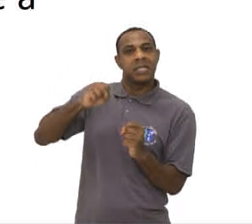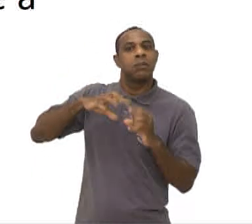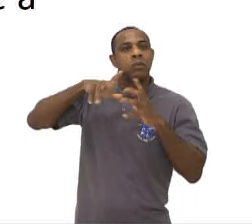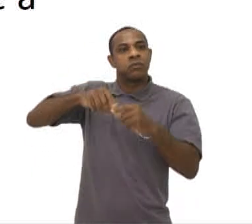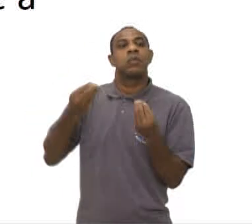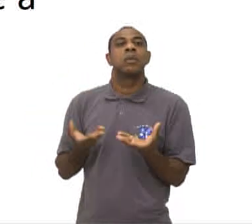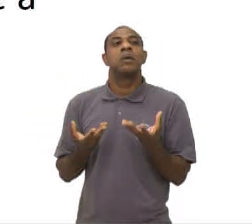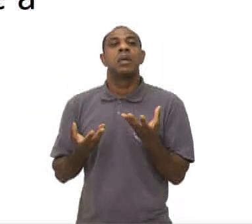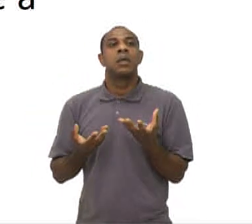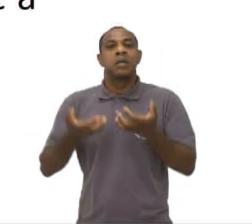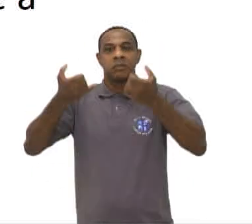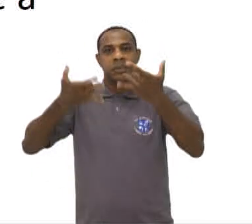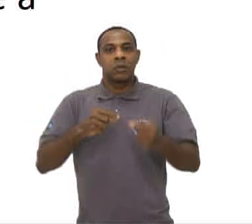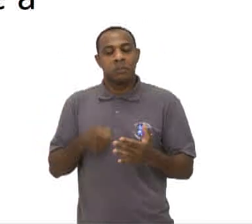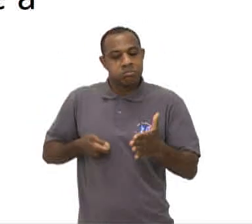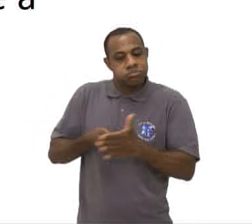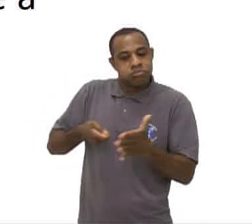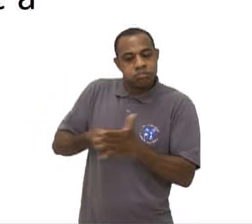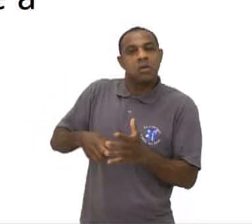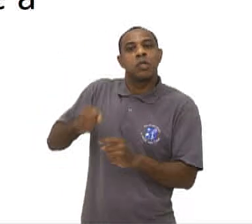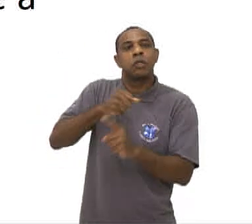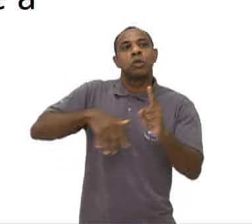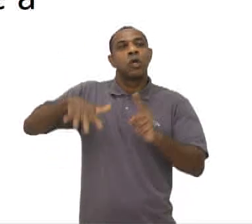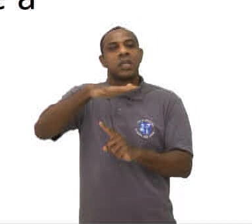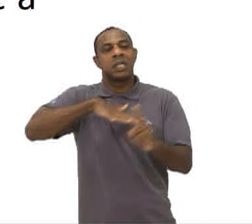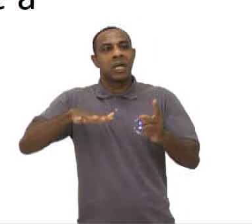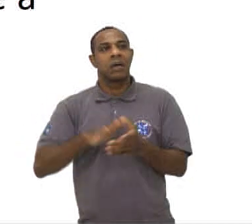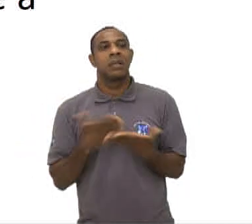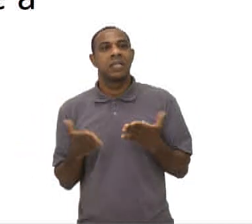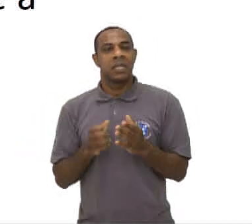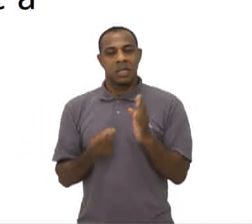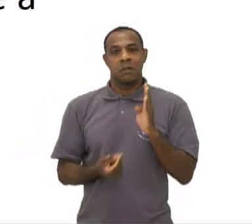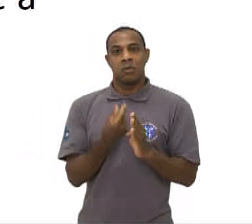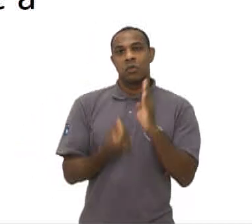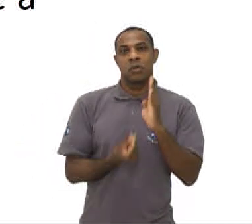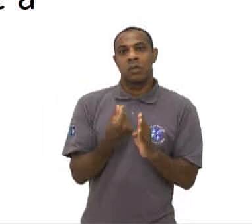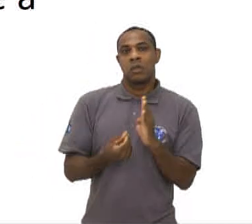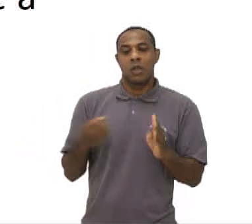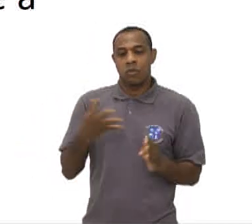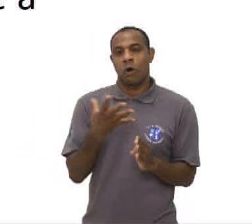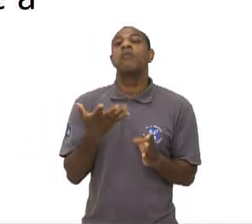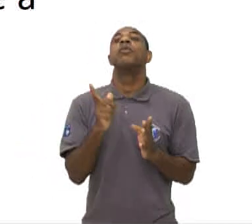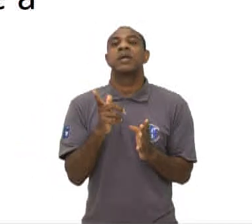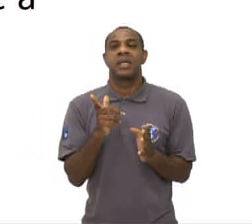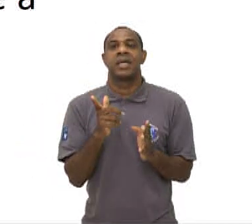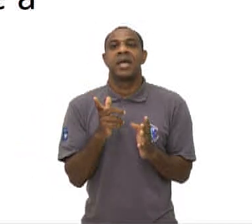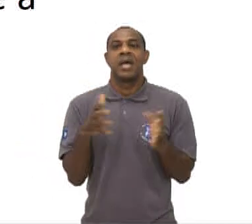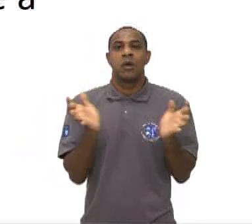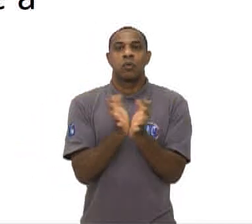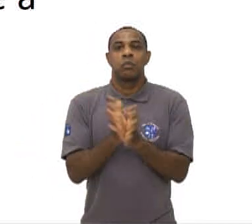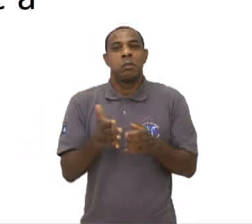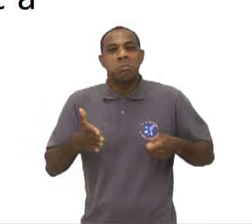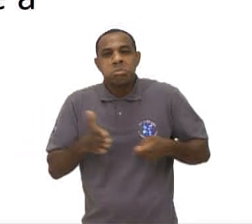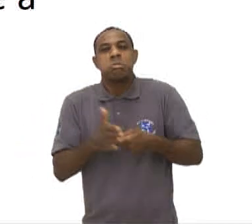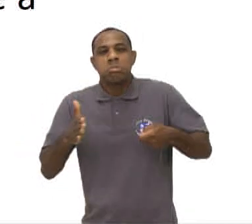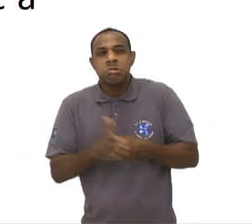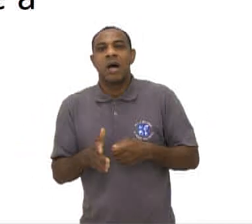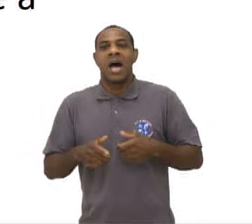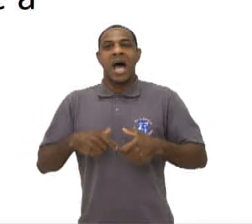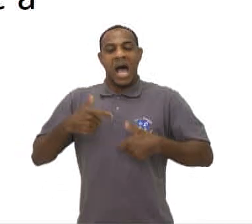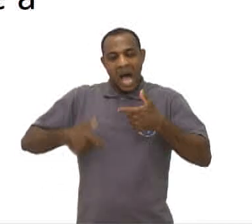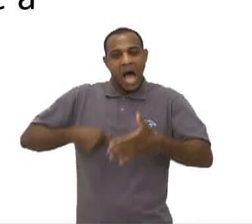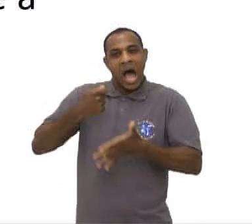livro distinguem formas de opressões sociais. Situam a burguesia como uma nova classe opressora e afirmam a luta contra a